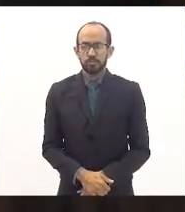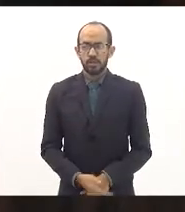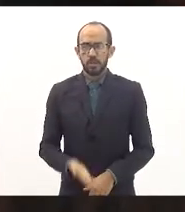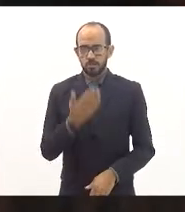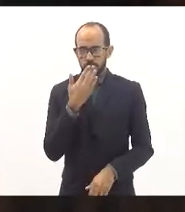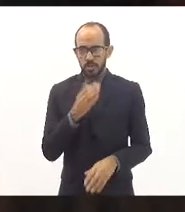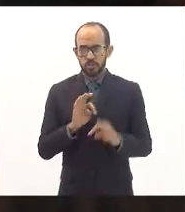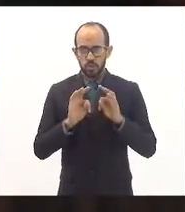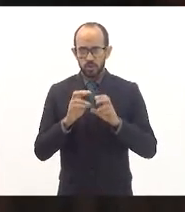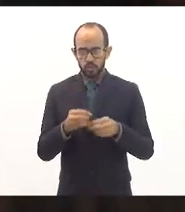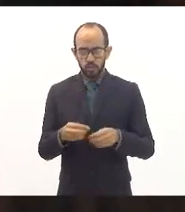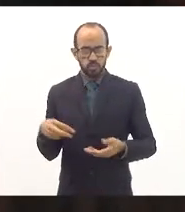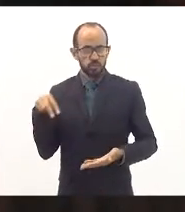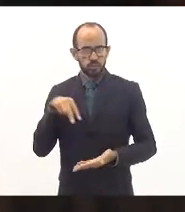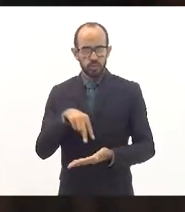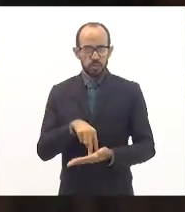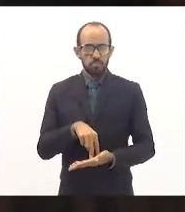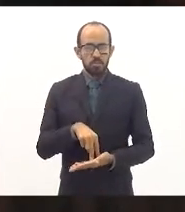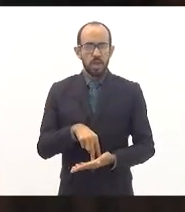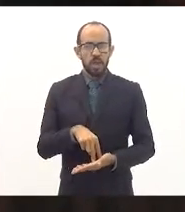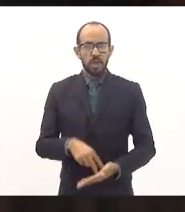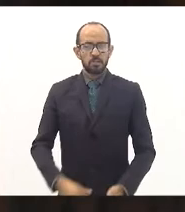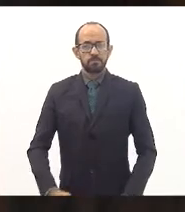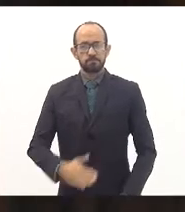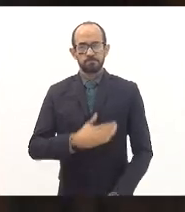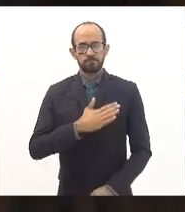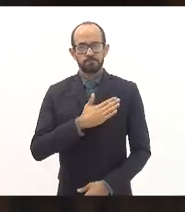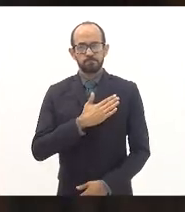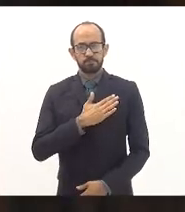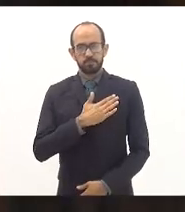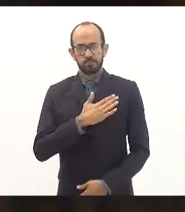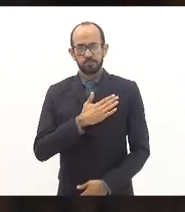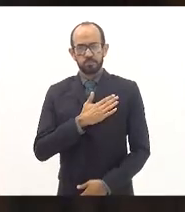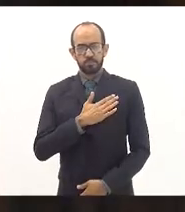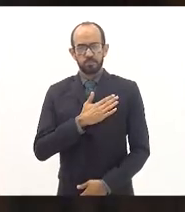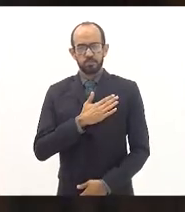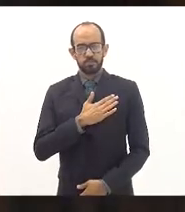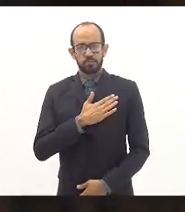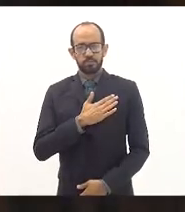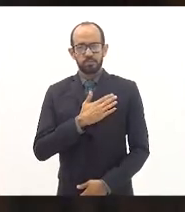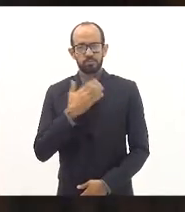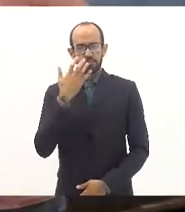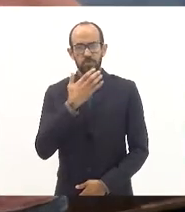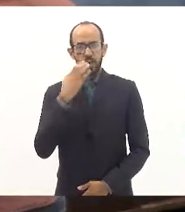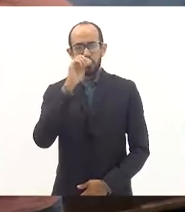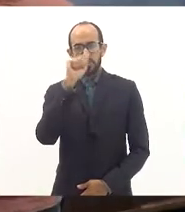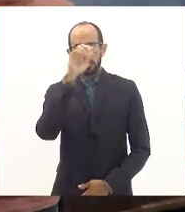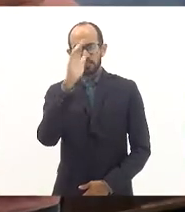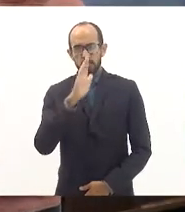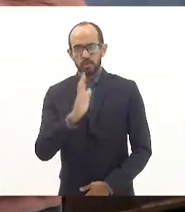todos que fiquem de pé, em posição de respeito, para ouvirmos o hino nacional.